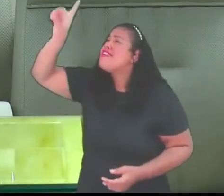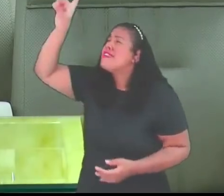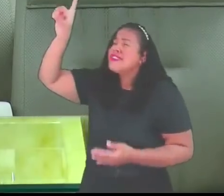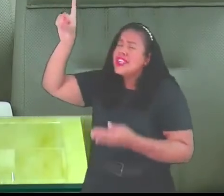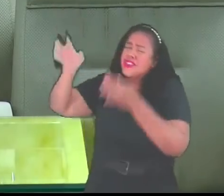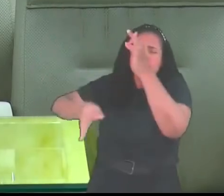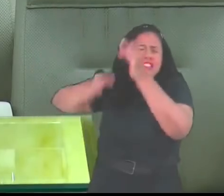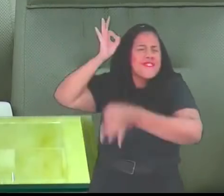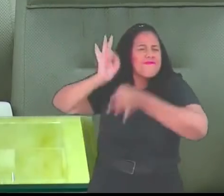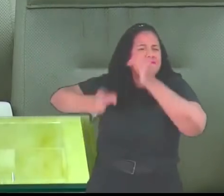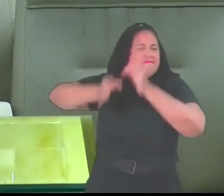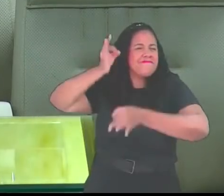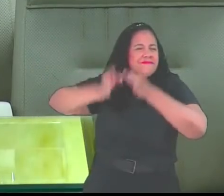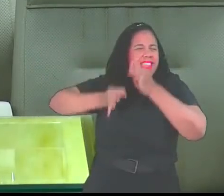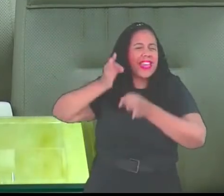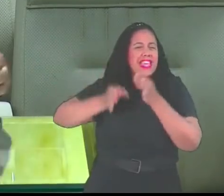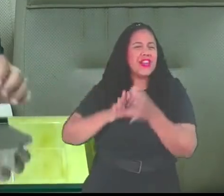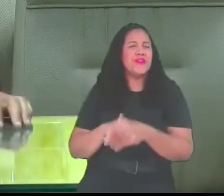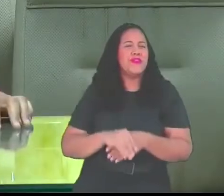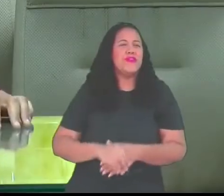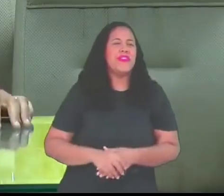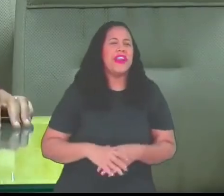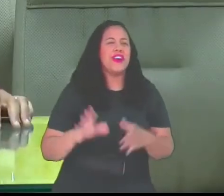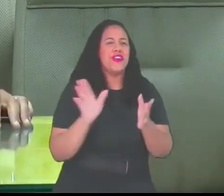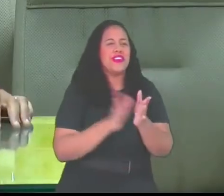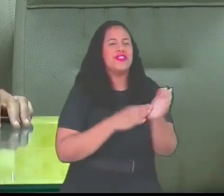nos justifica.